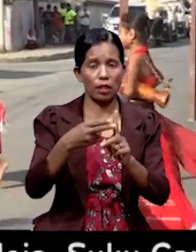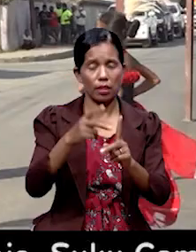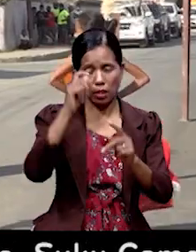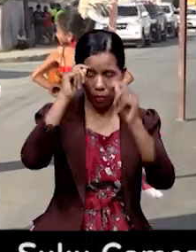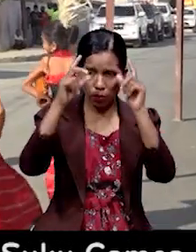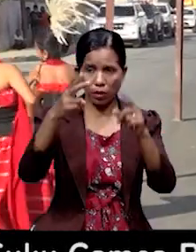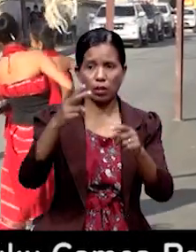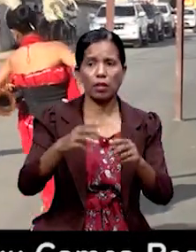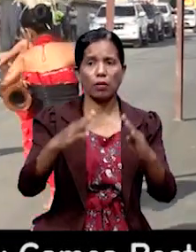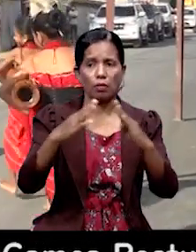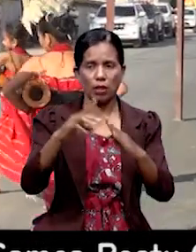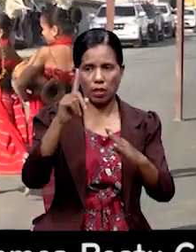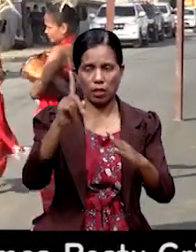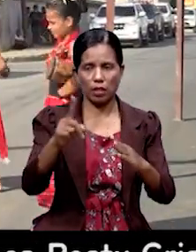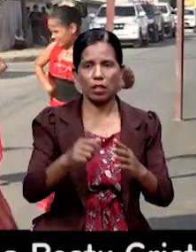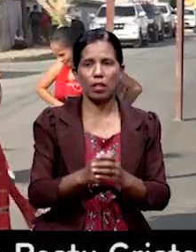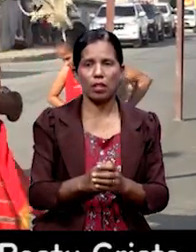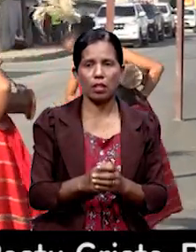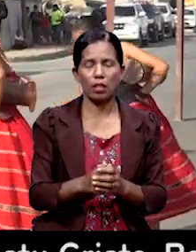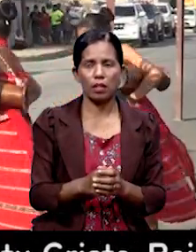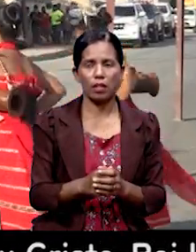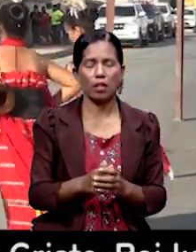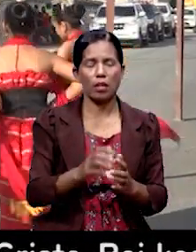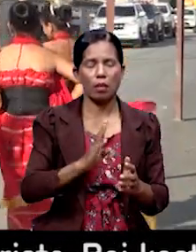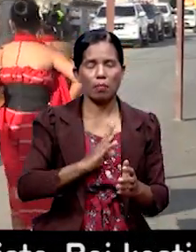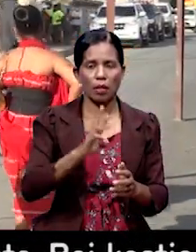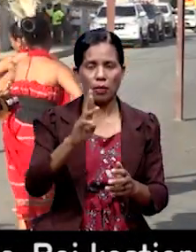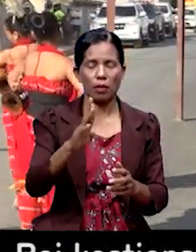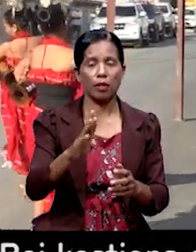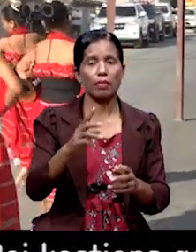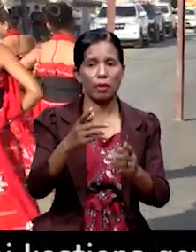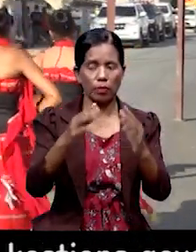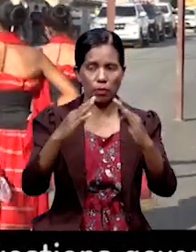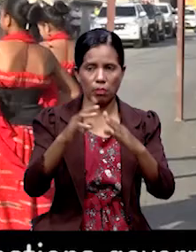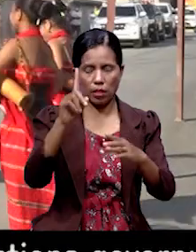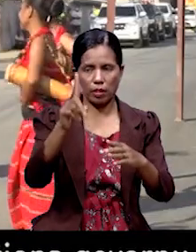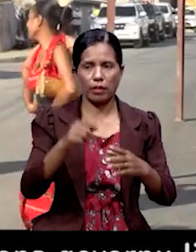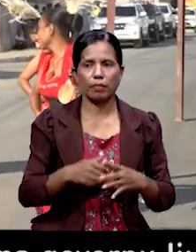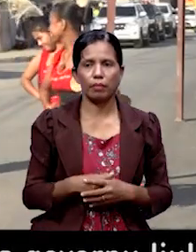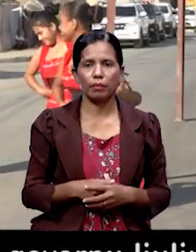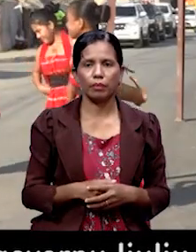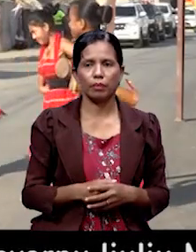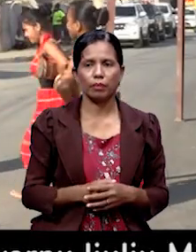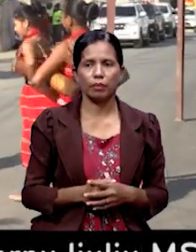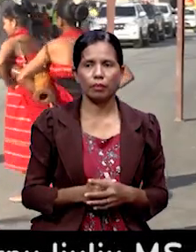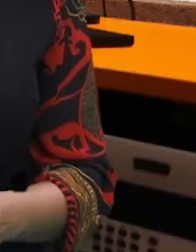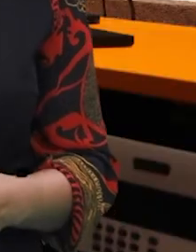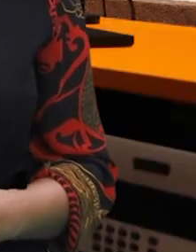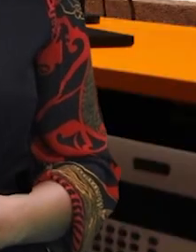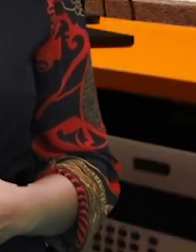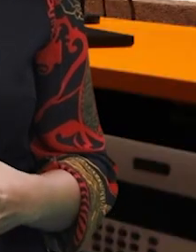Ida, Sansúria Posto Ida, no Terminal Becora Posto Ida. Trolta Zavana, Justiniano Nano, Ziemen.